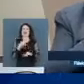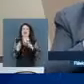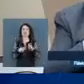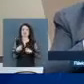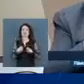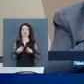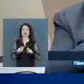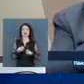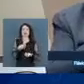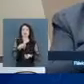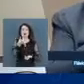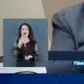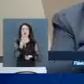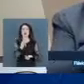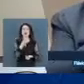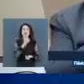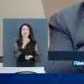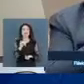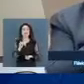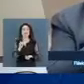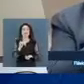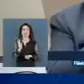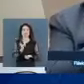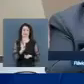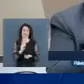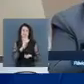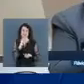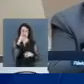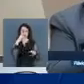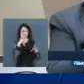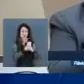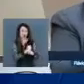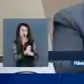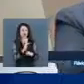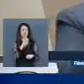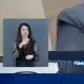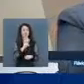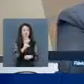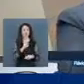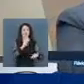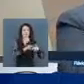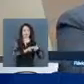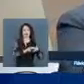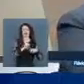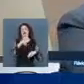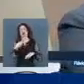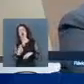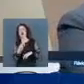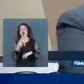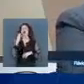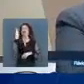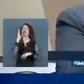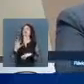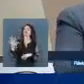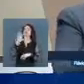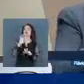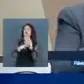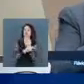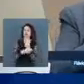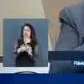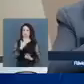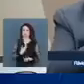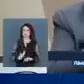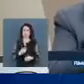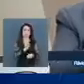Mais, quase 4 bilhões, se nós somarmos emendas, Fundo Penitenciário Nacional, Fundo Nacional de Segurança Pública, parados.